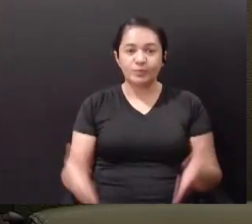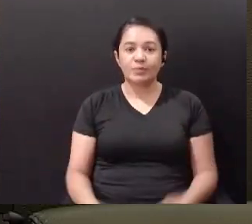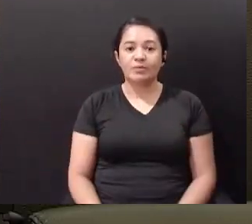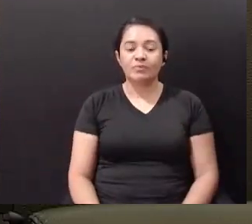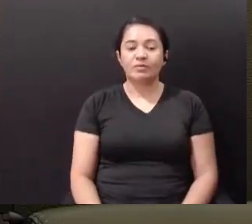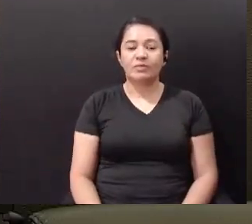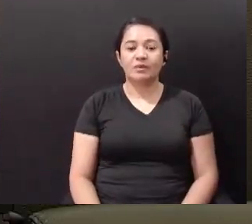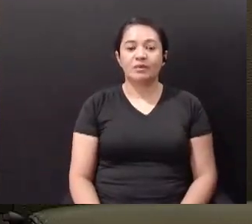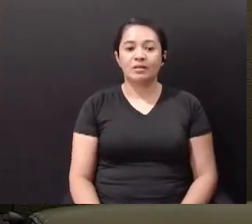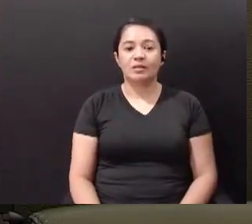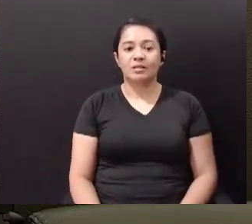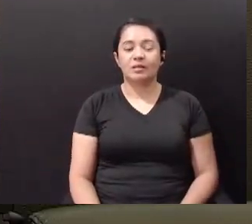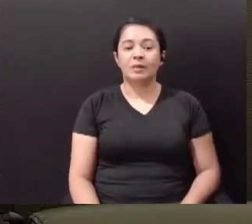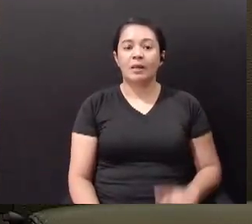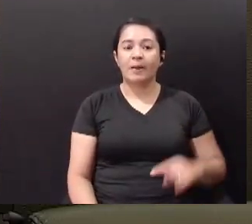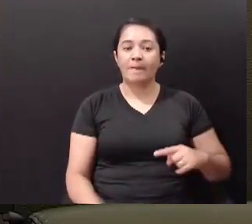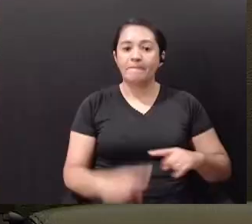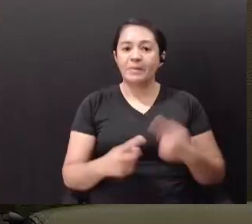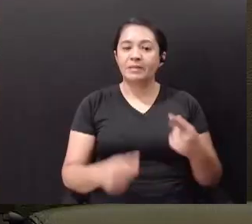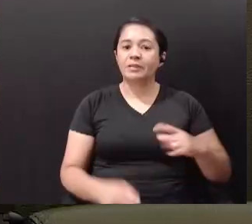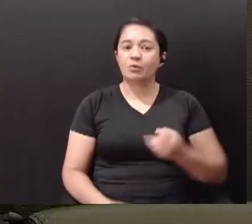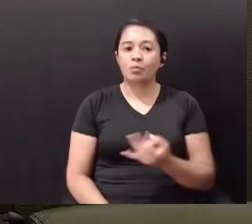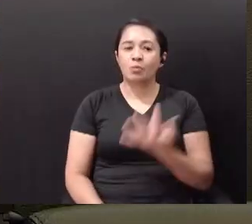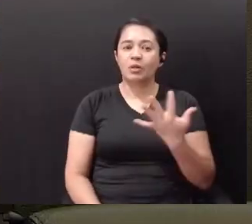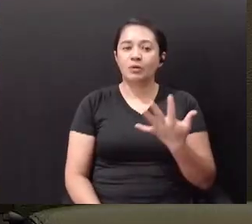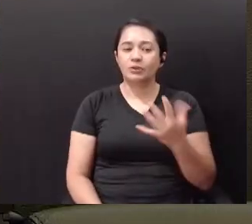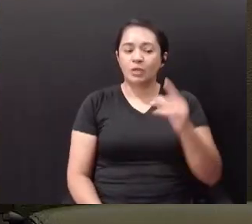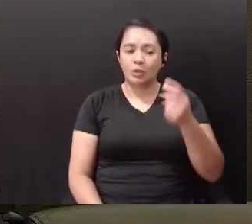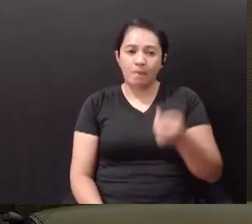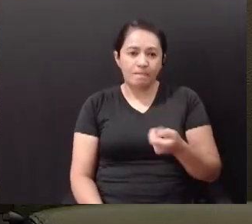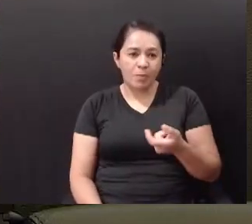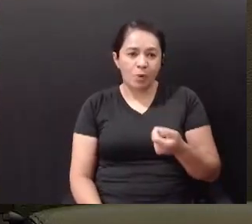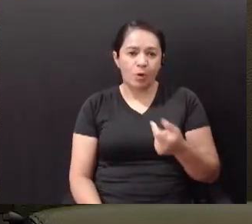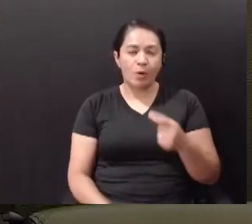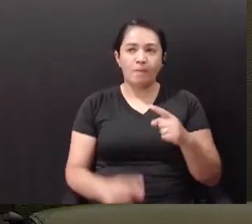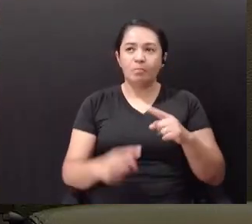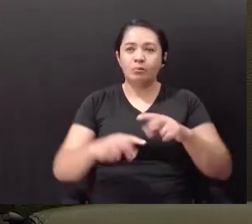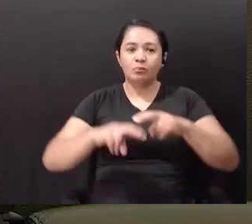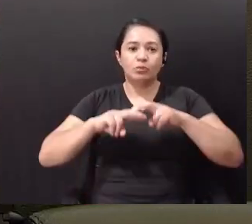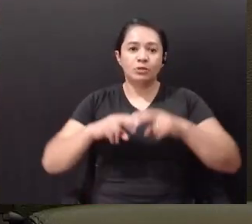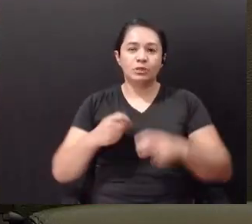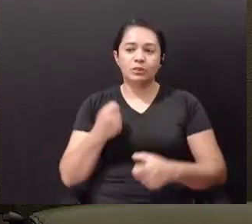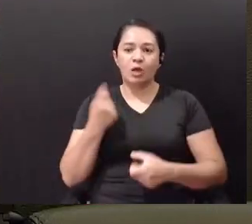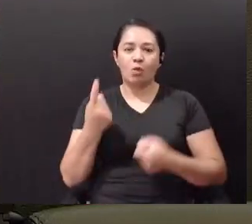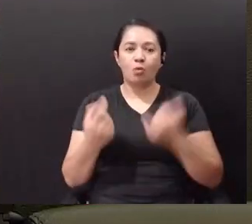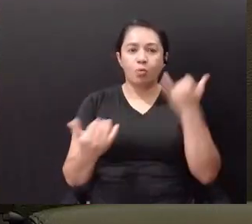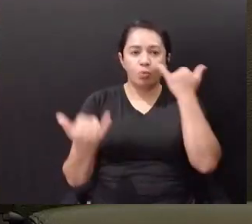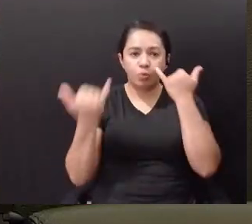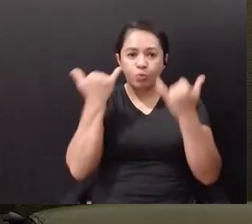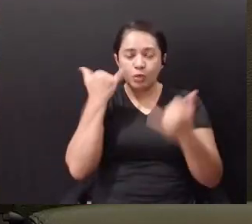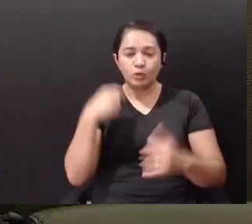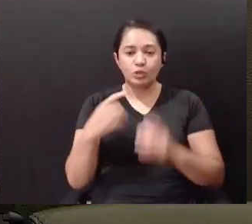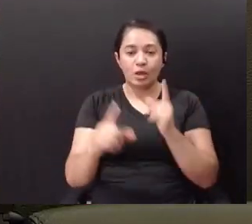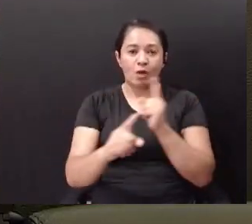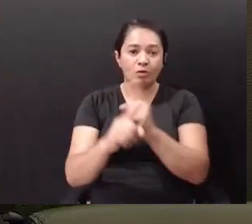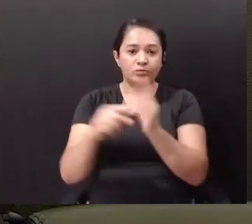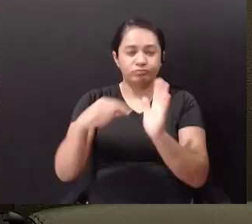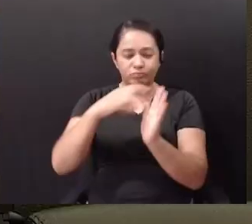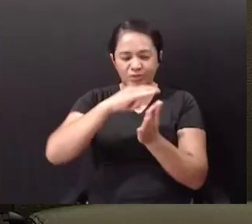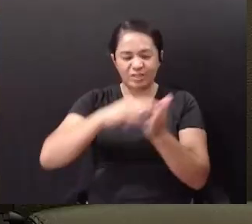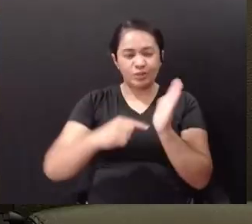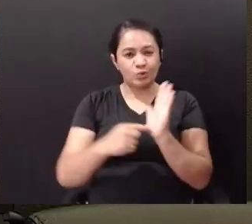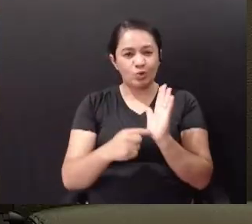quantidade menor. Então, muitas das informações que a gente encontra ali, para a gente entendê-las, a gente